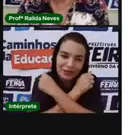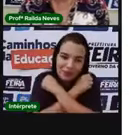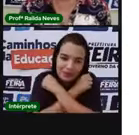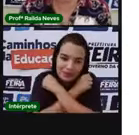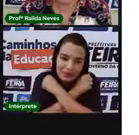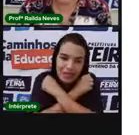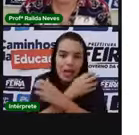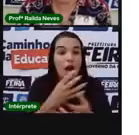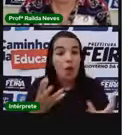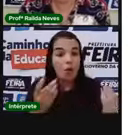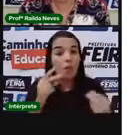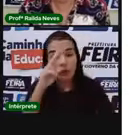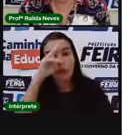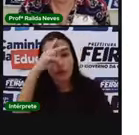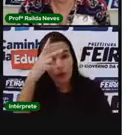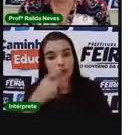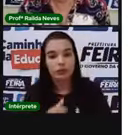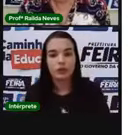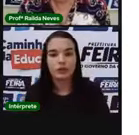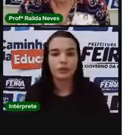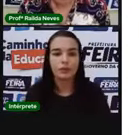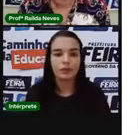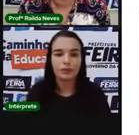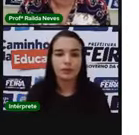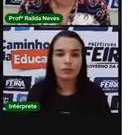isso. Por favor, João.